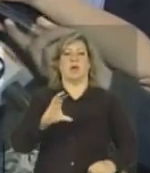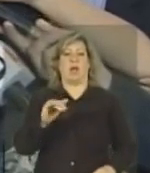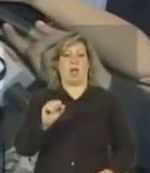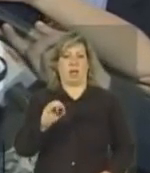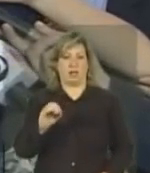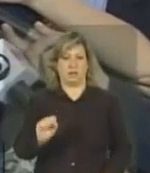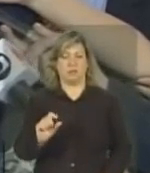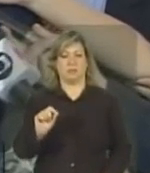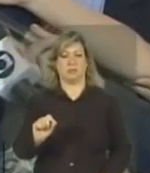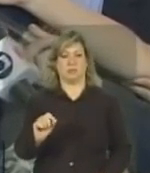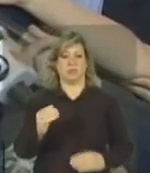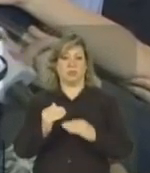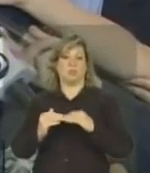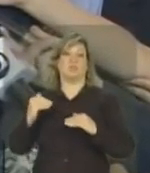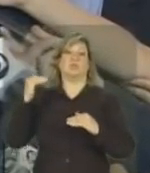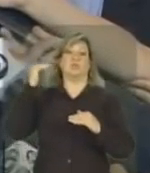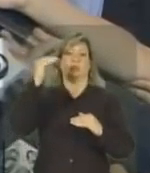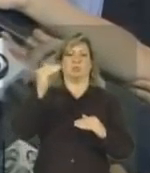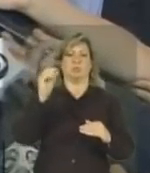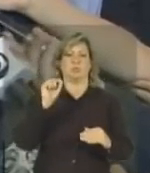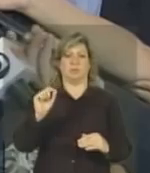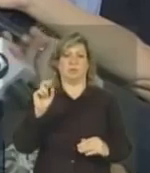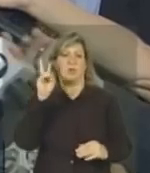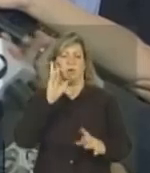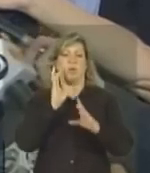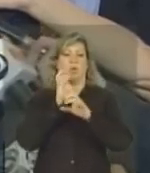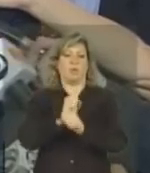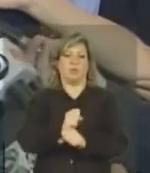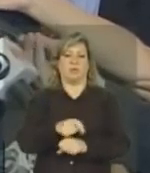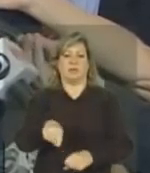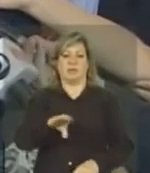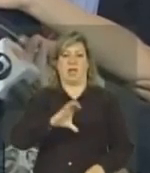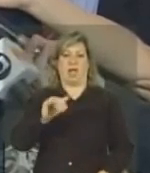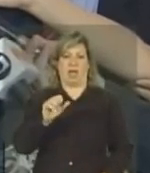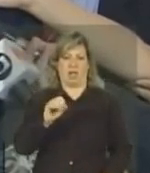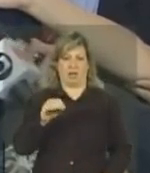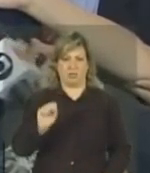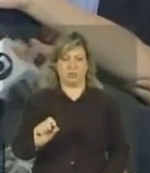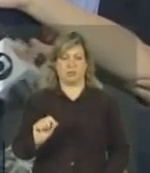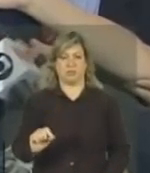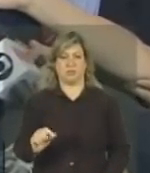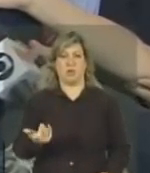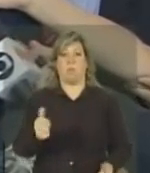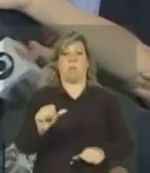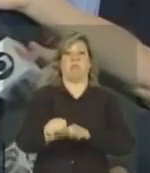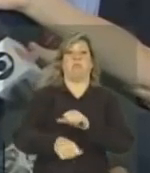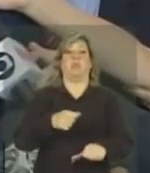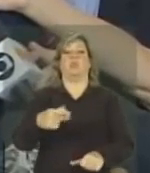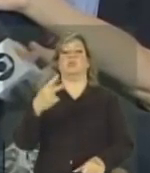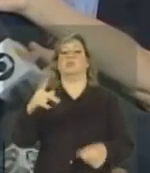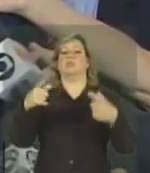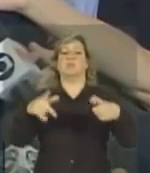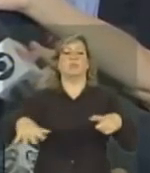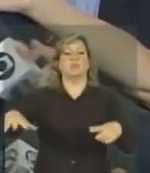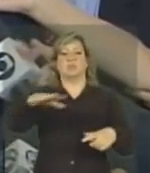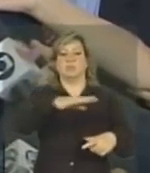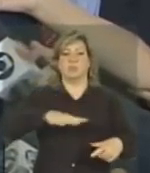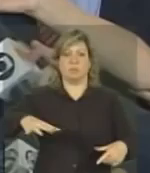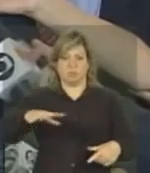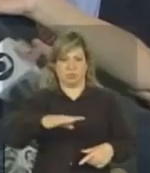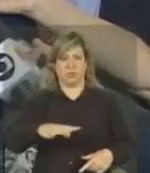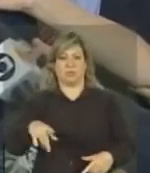que supera a série histórica desse número de casos, que muda o seu perfil regional de localização